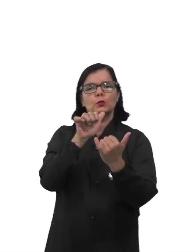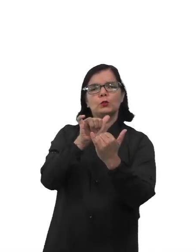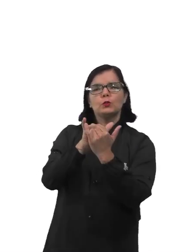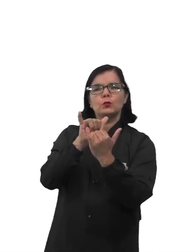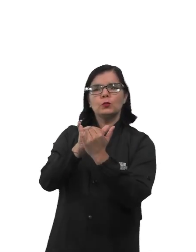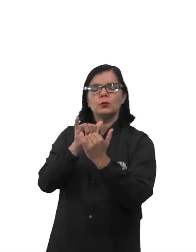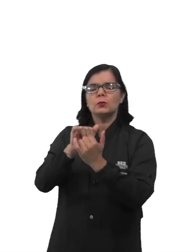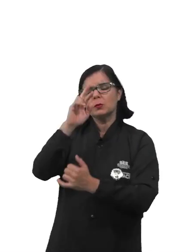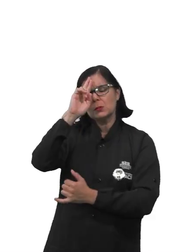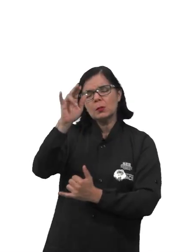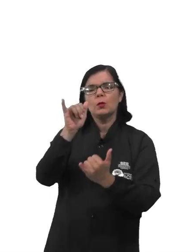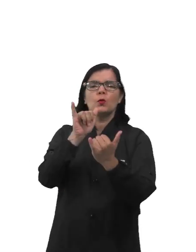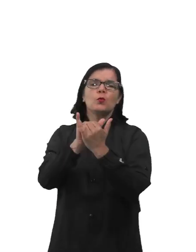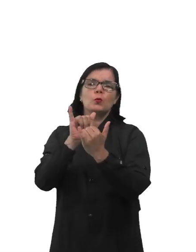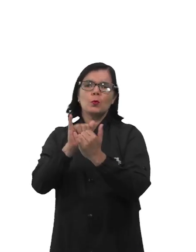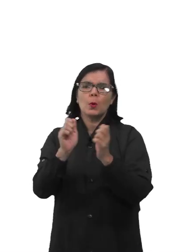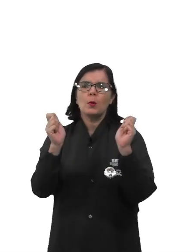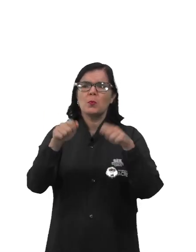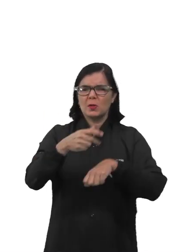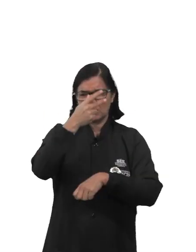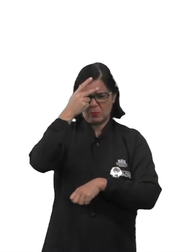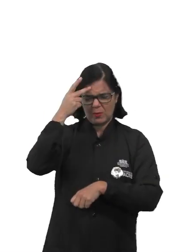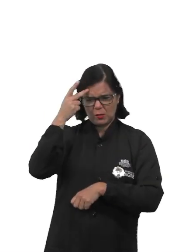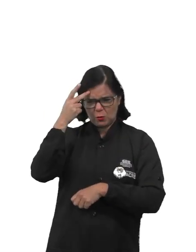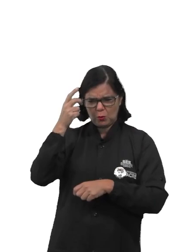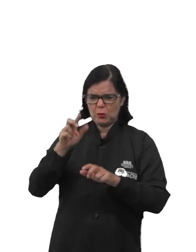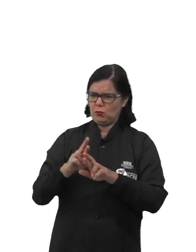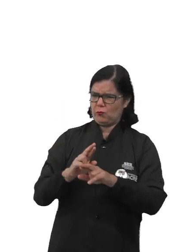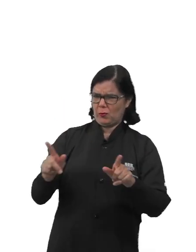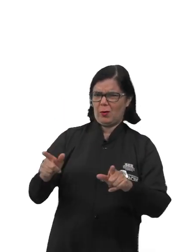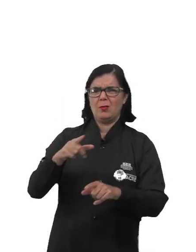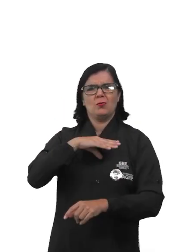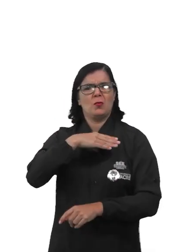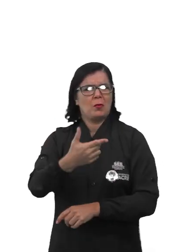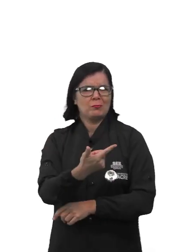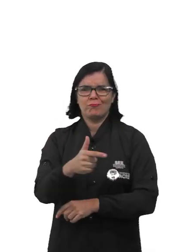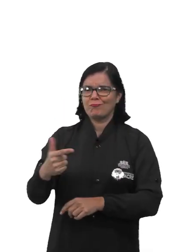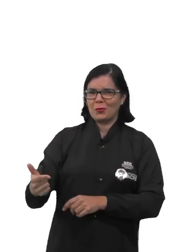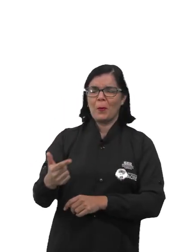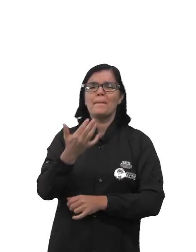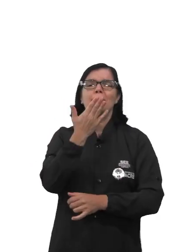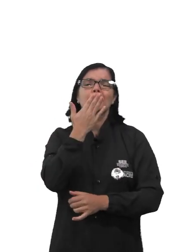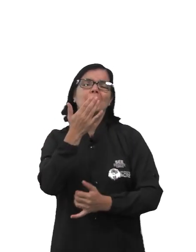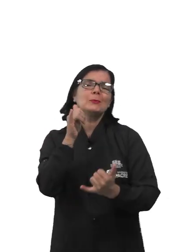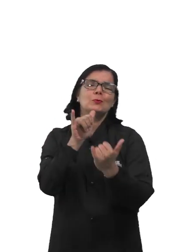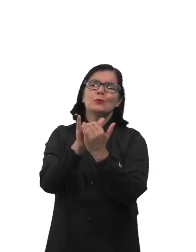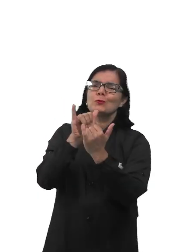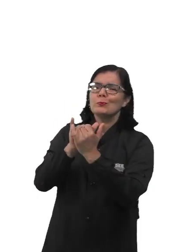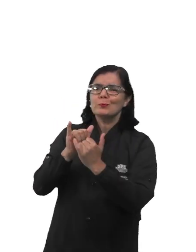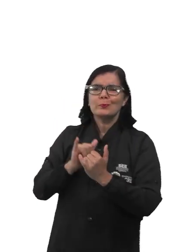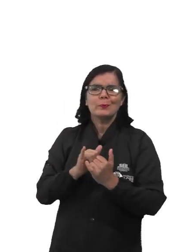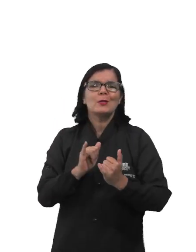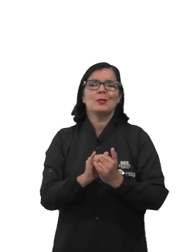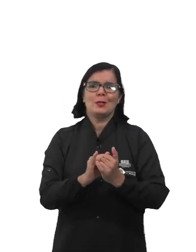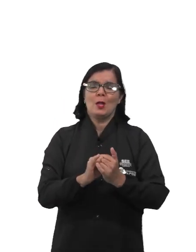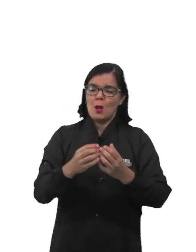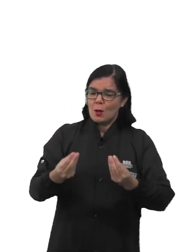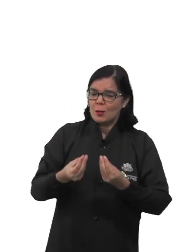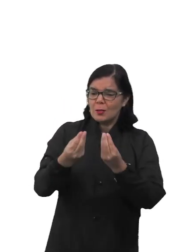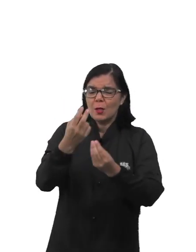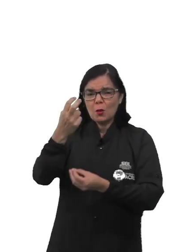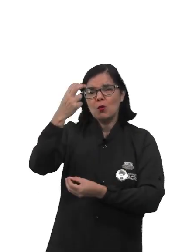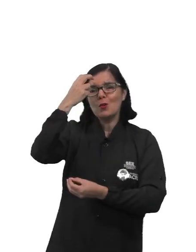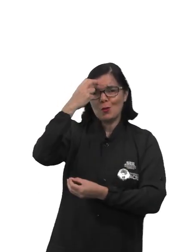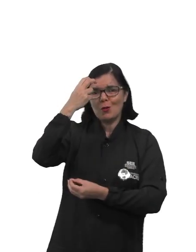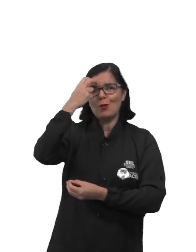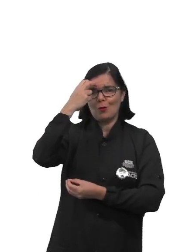Senhor, piedade, para essa gente careta e covarde. Vamos pedir piedade, Senhor, piedade, lhes dê grandeza e um